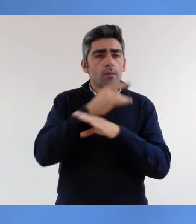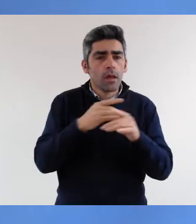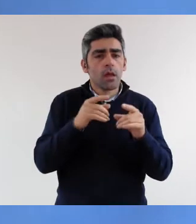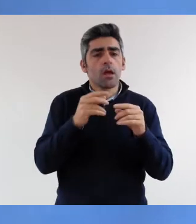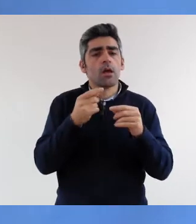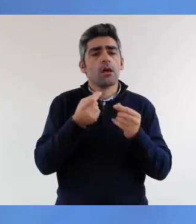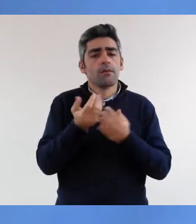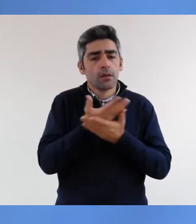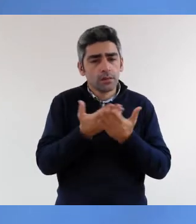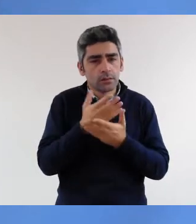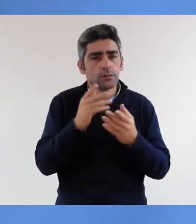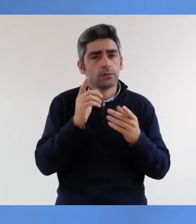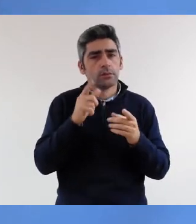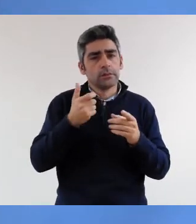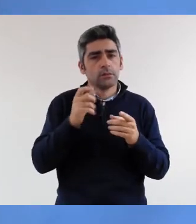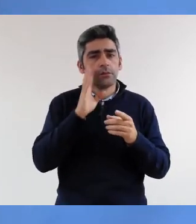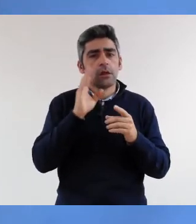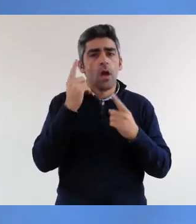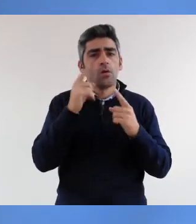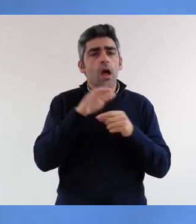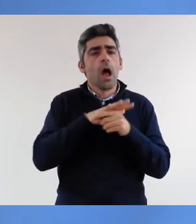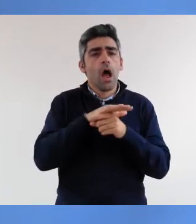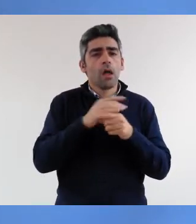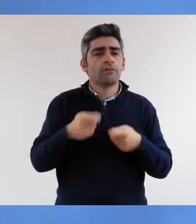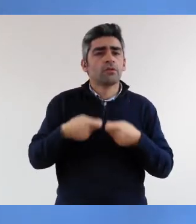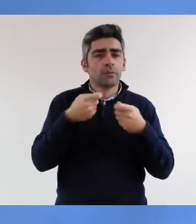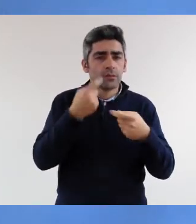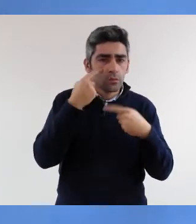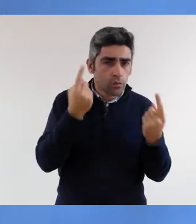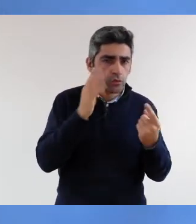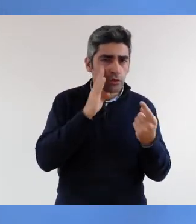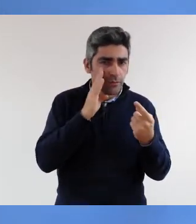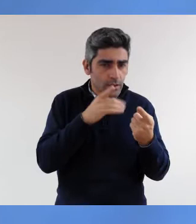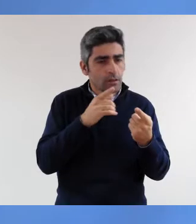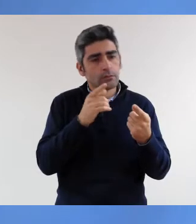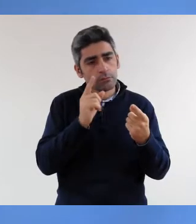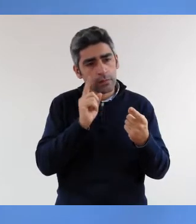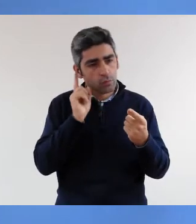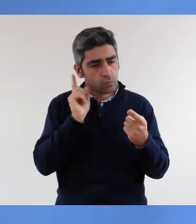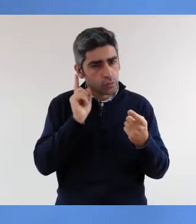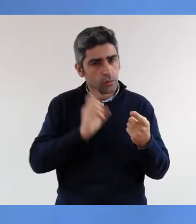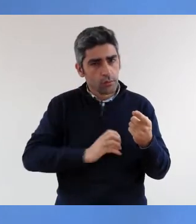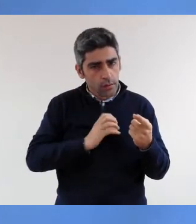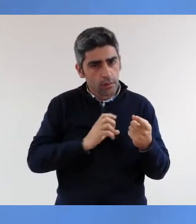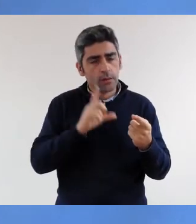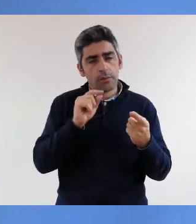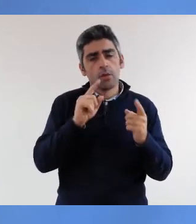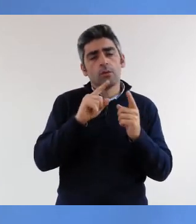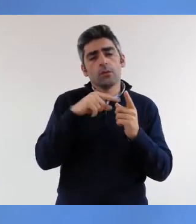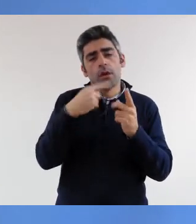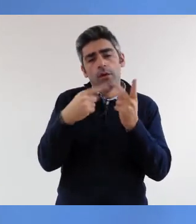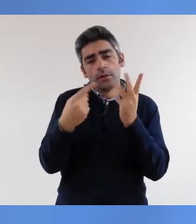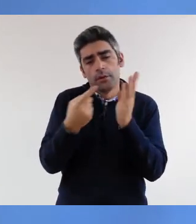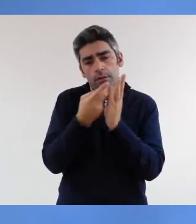segurança e política européia e política financeira como vimos em domínios vitais de investimento público